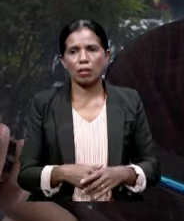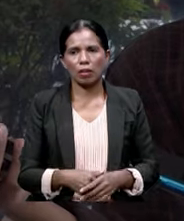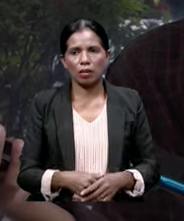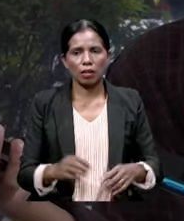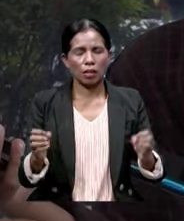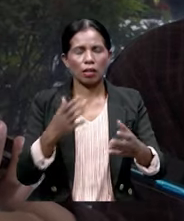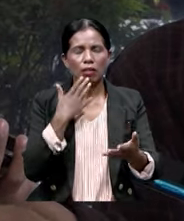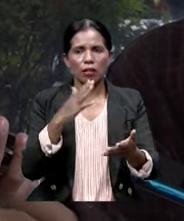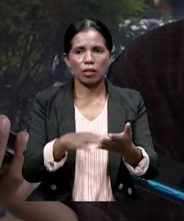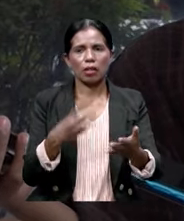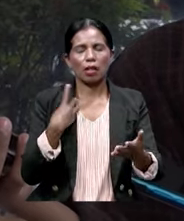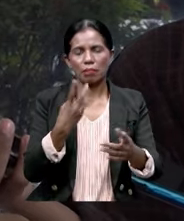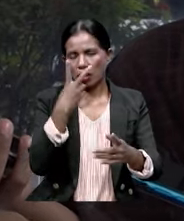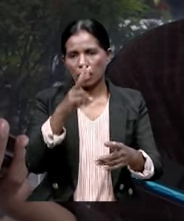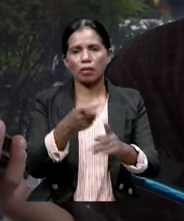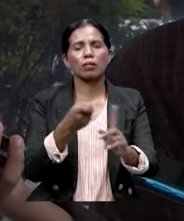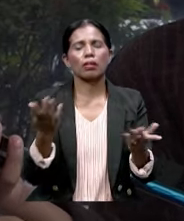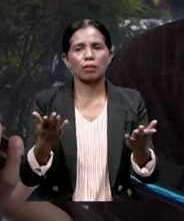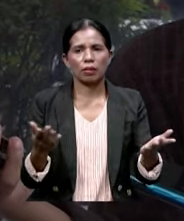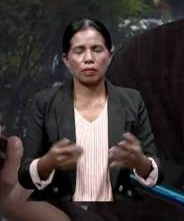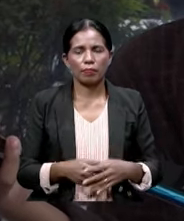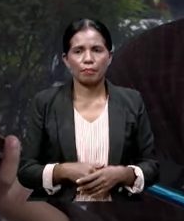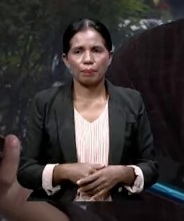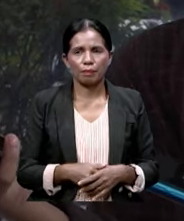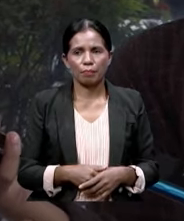qualidade anto ami hare usi ya segi saja.